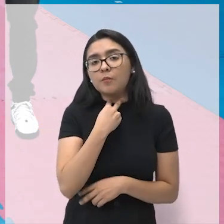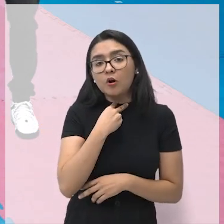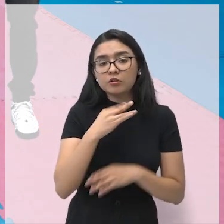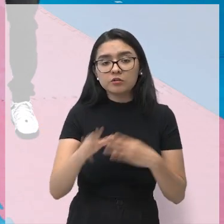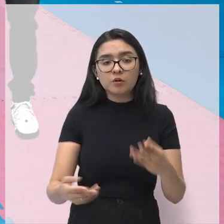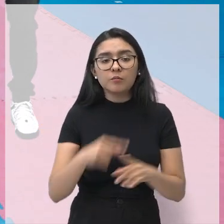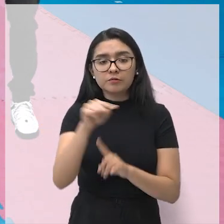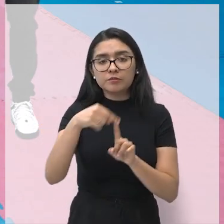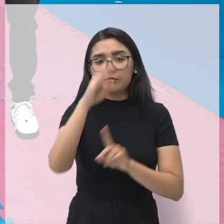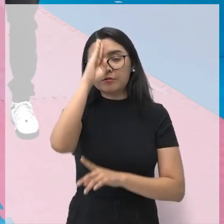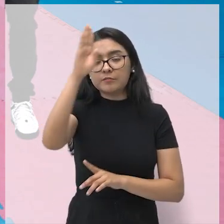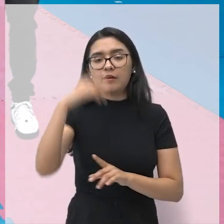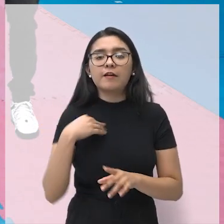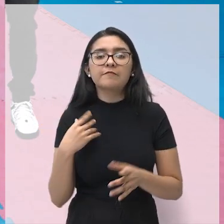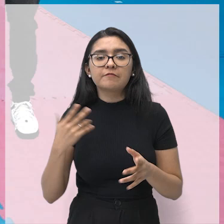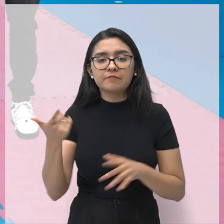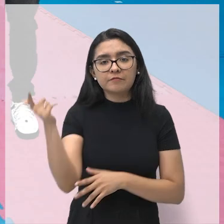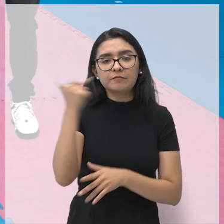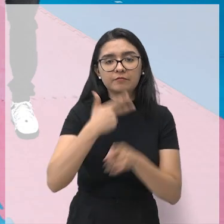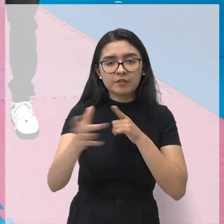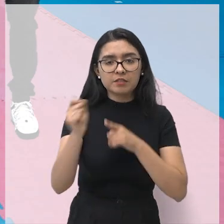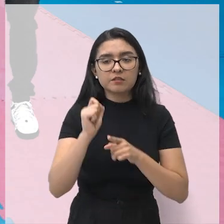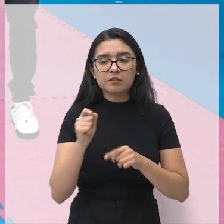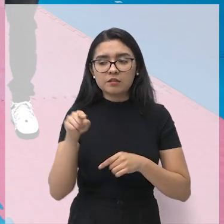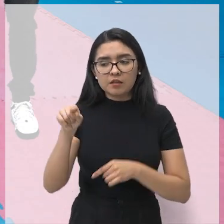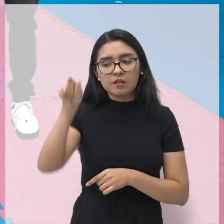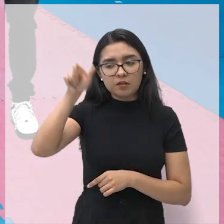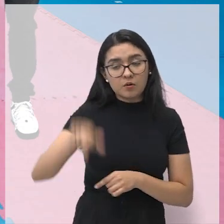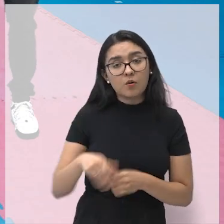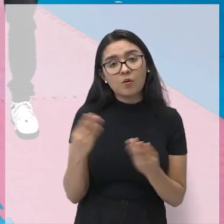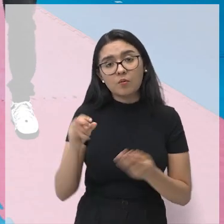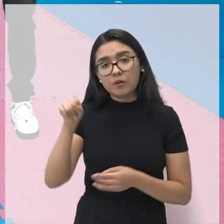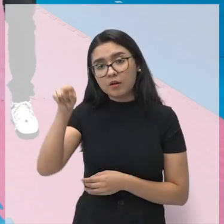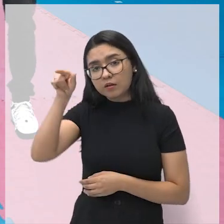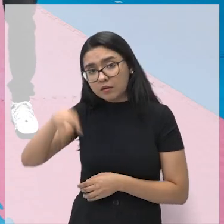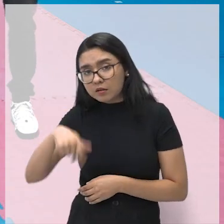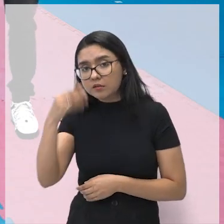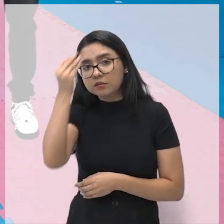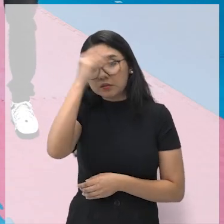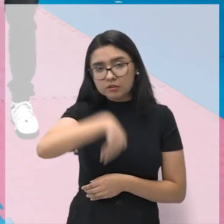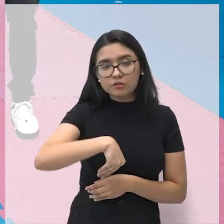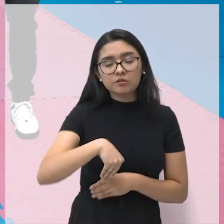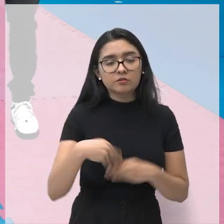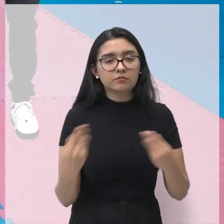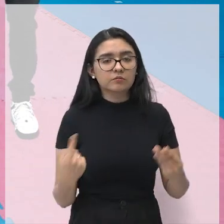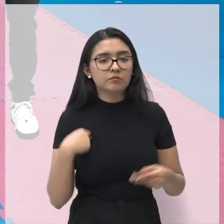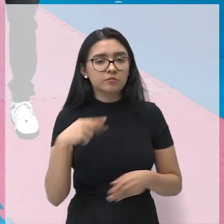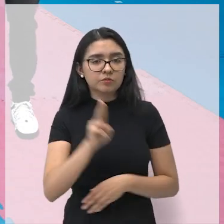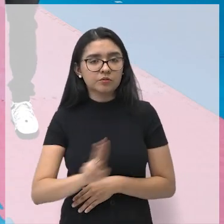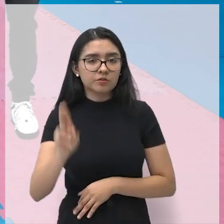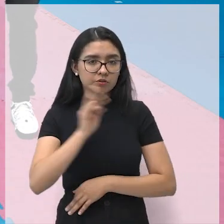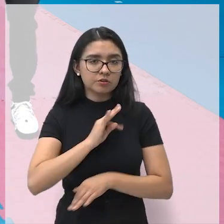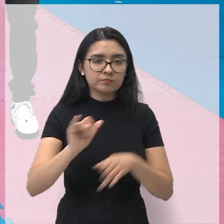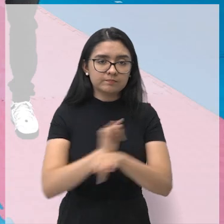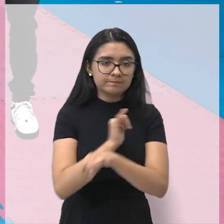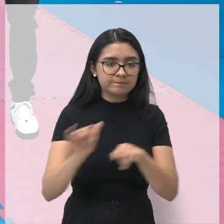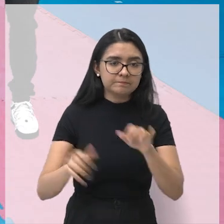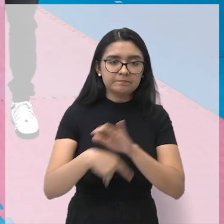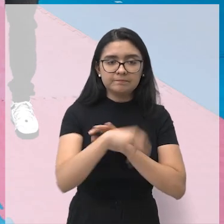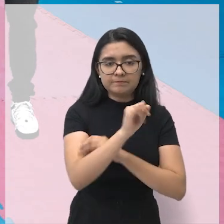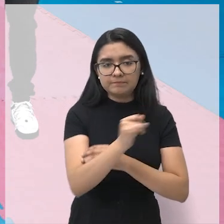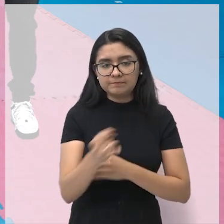vencer o oponente através da técnica ou fazer ele desistir ali também através das técnicas aplicadas.